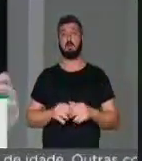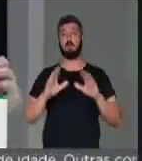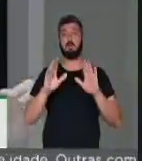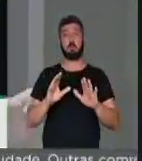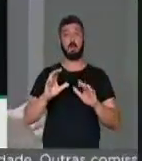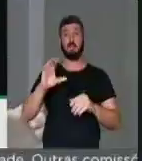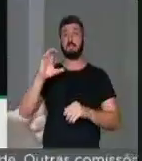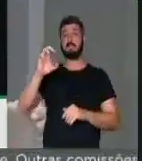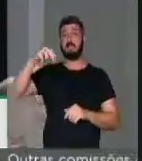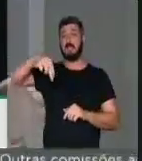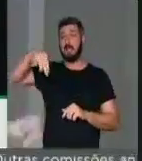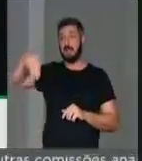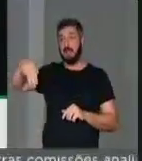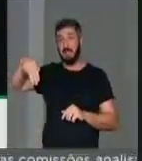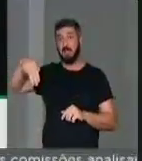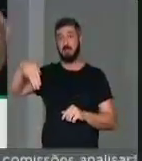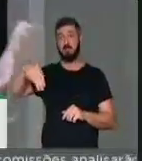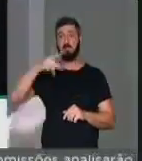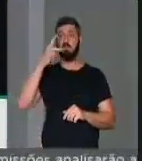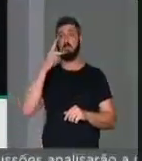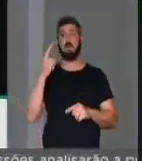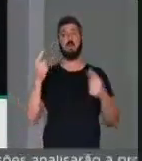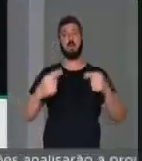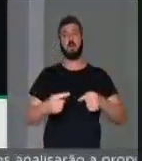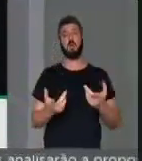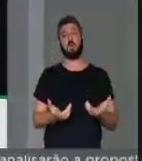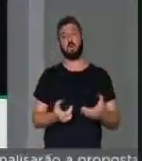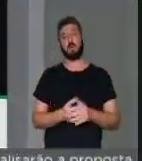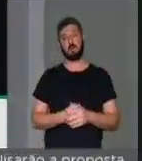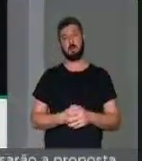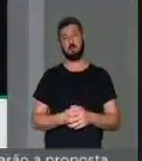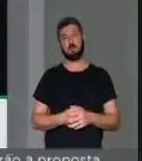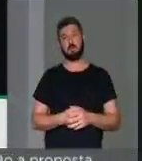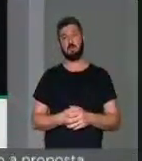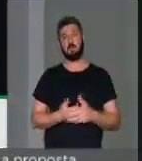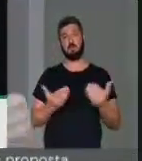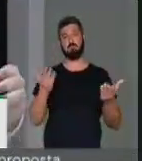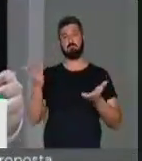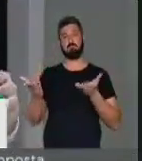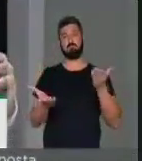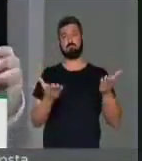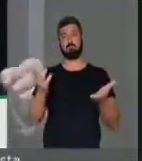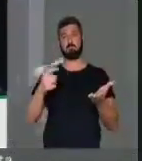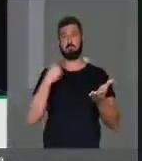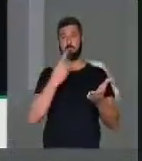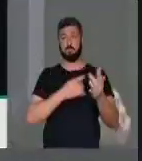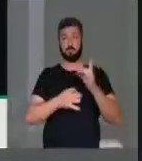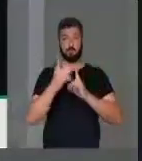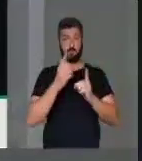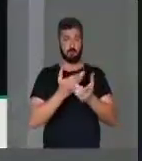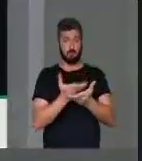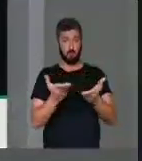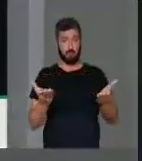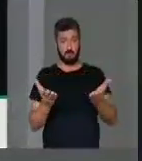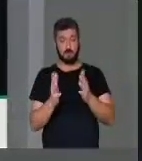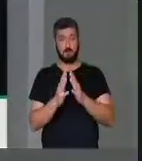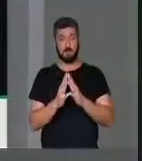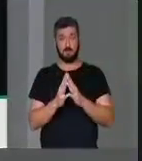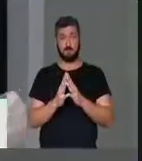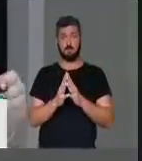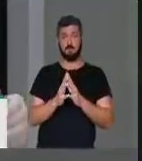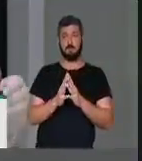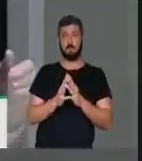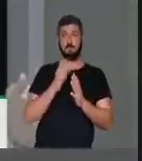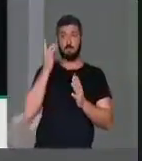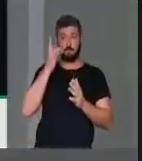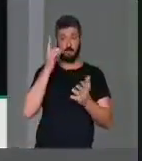a Confederação Nacional dos Municípios faz essas ponderações. O que a gente queria dialogar com as senhoras e os senhores?